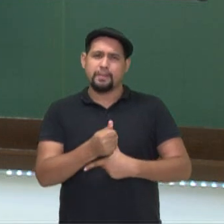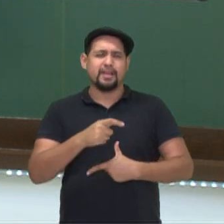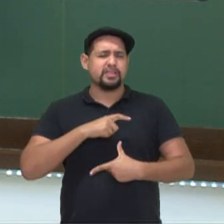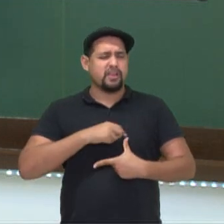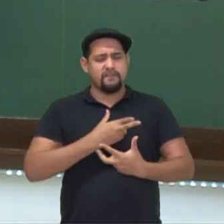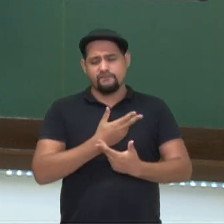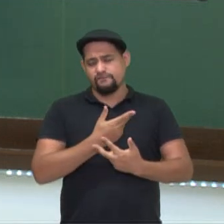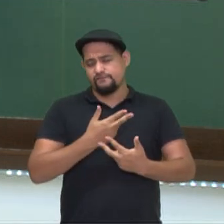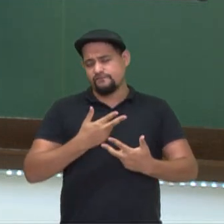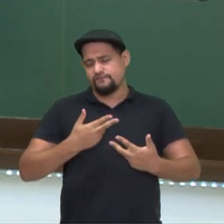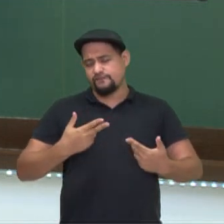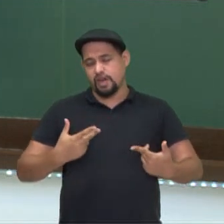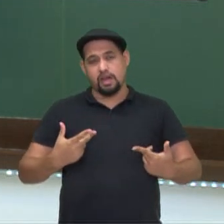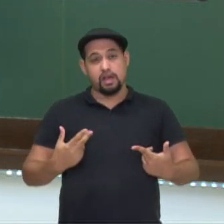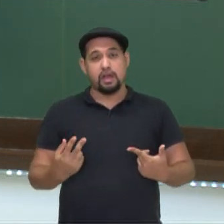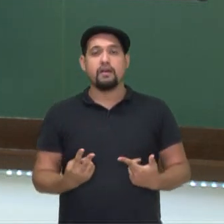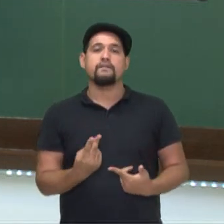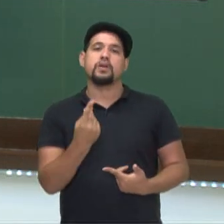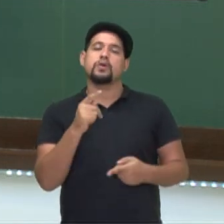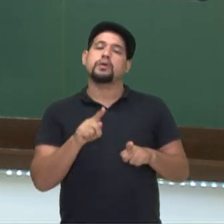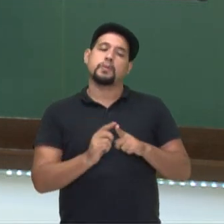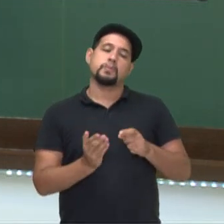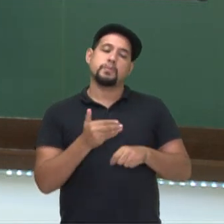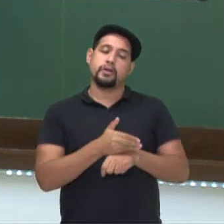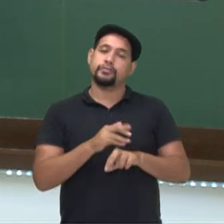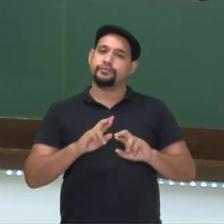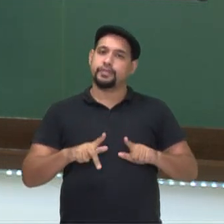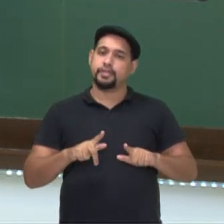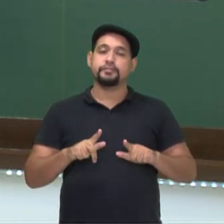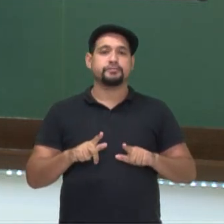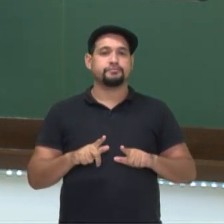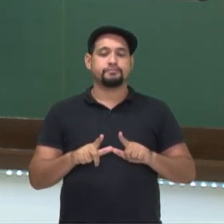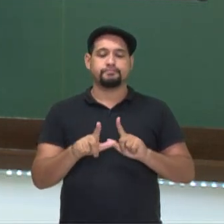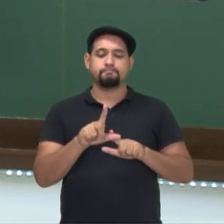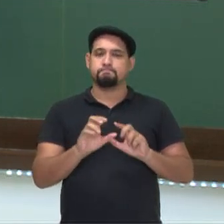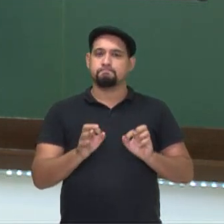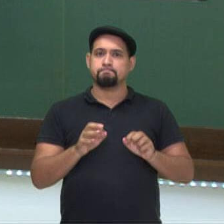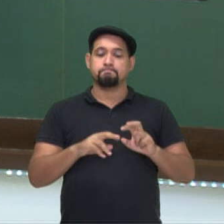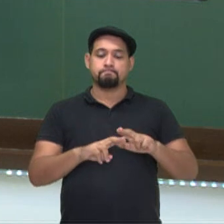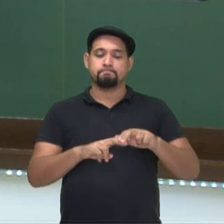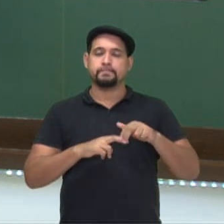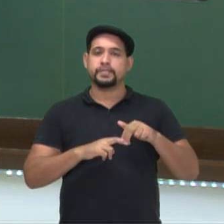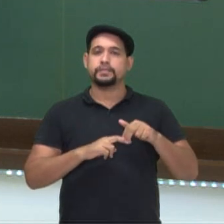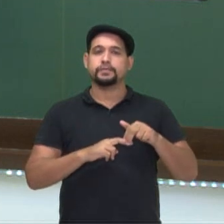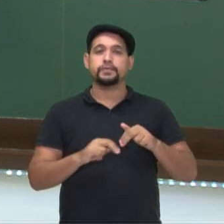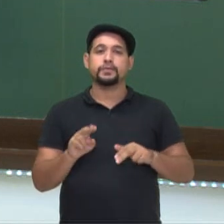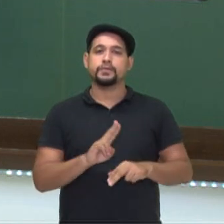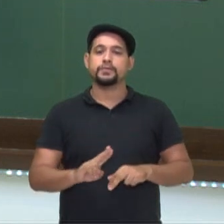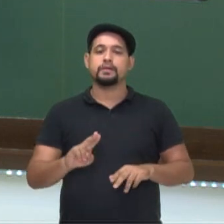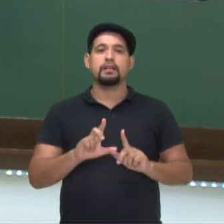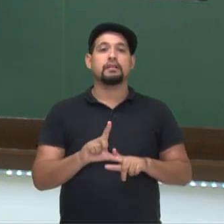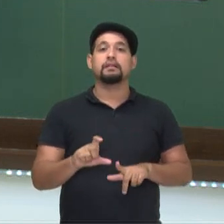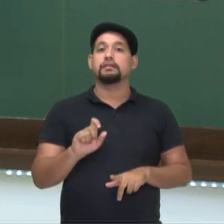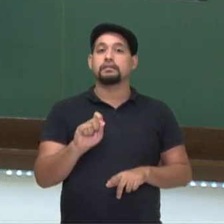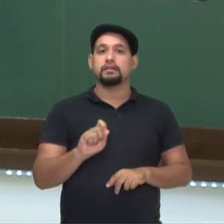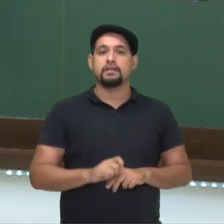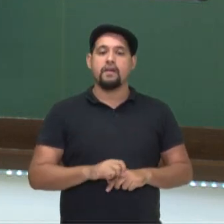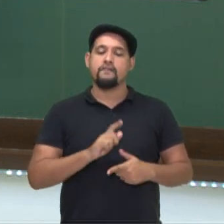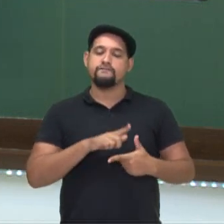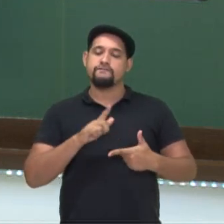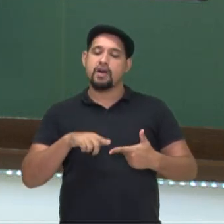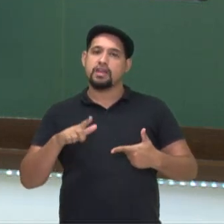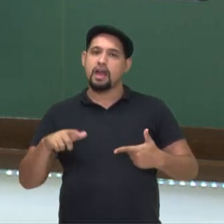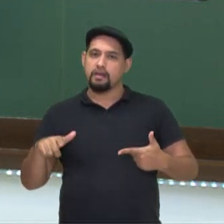vários valores que podem entrar no lugar da variável, no lugar da letra. Por isso que a gente chama a letra de